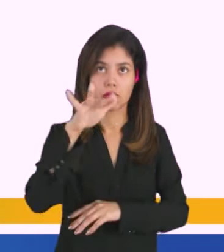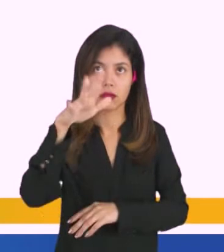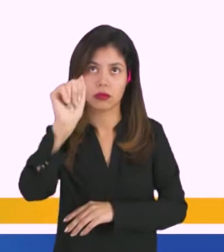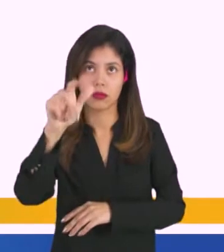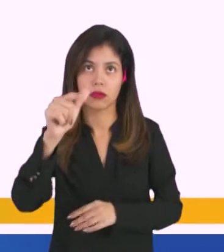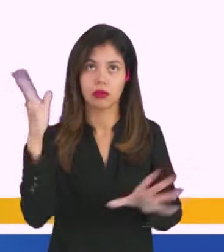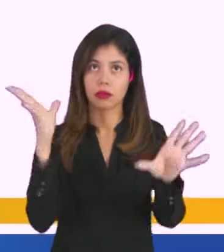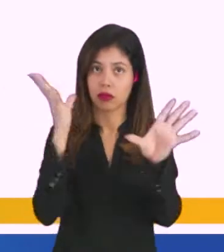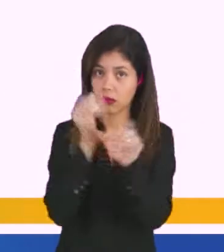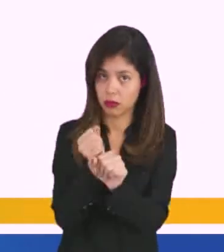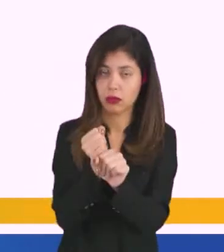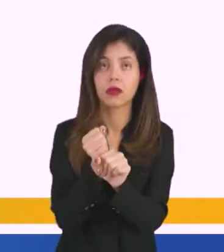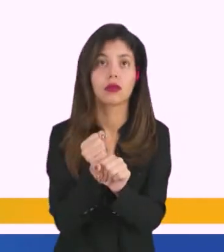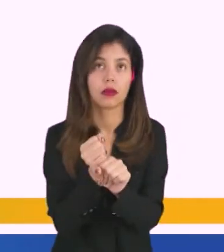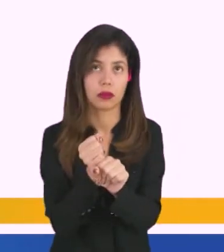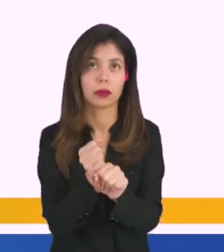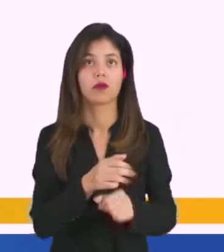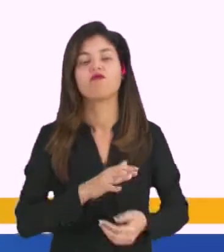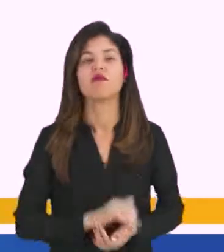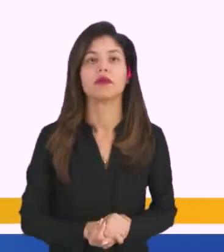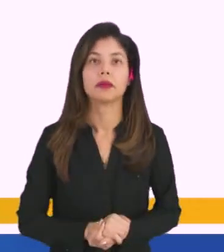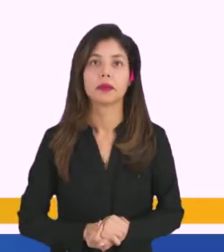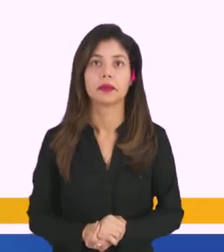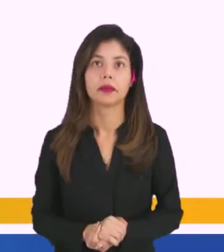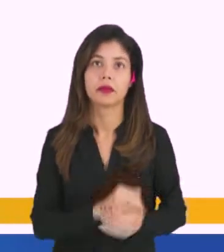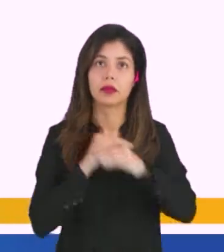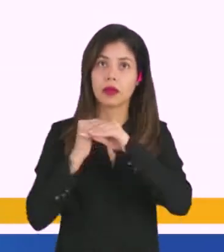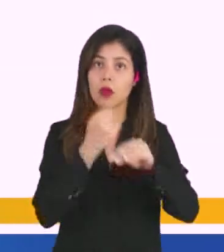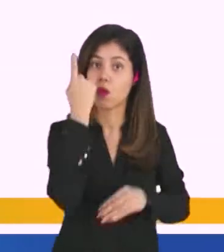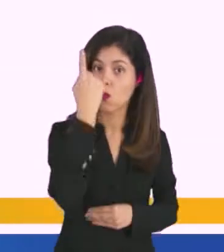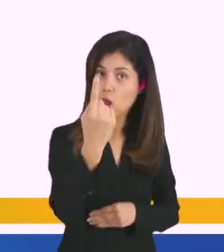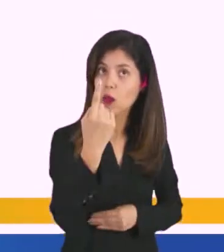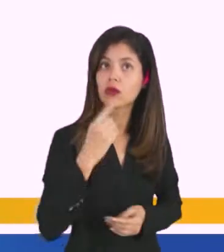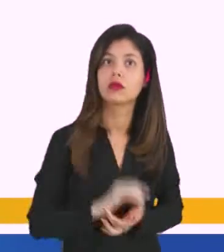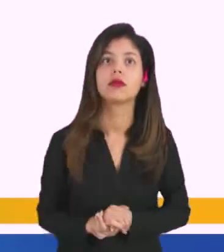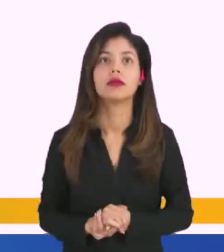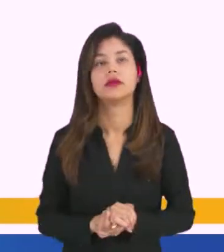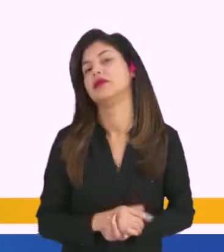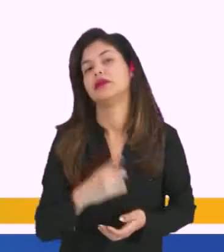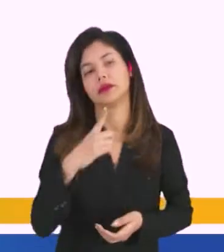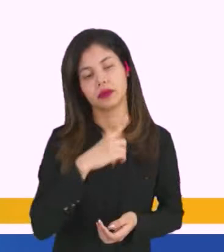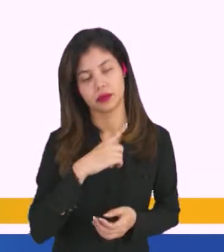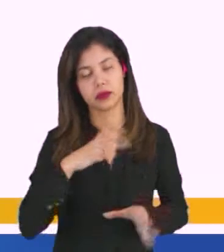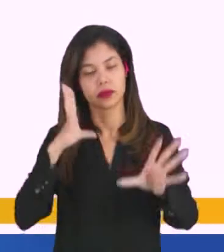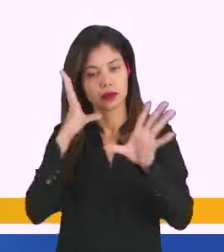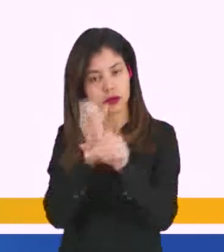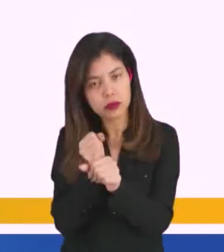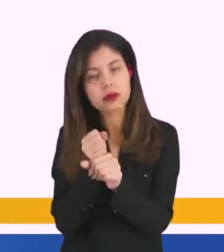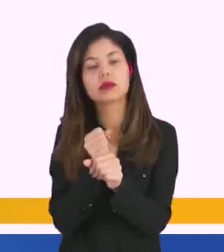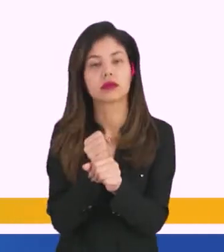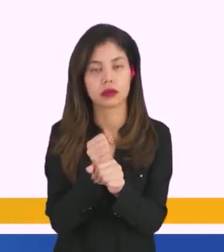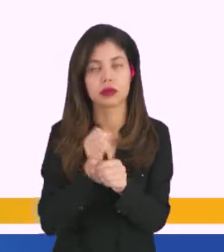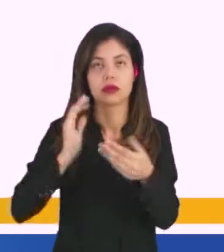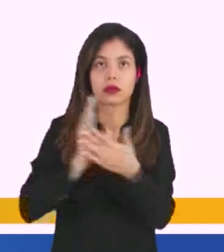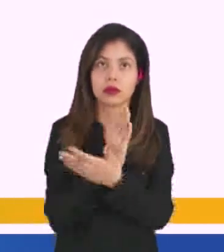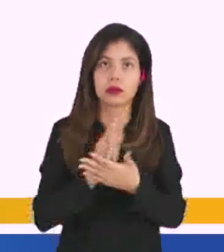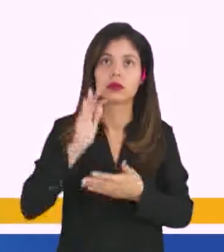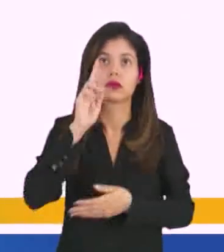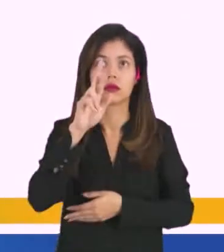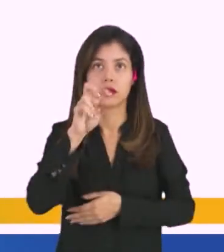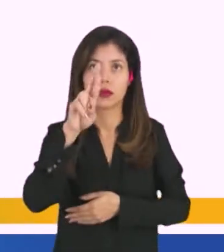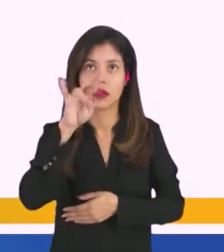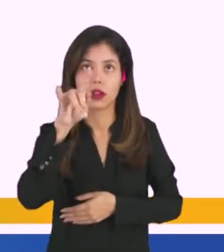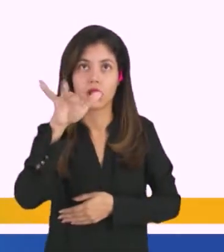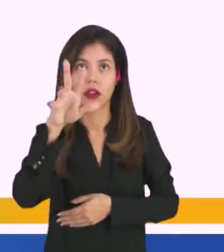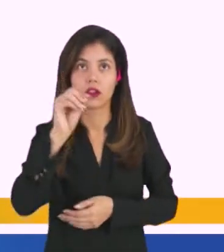forma decimal, né, ela sempre deve dar igual a 1, né? Então, quando eu somo as frequências relativas, o